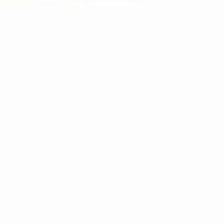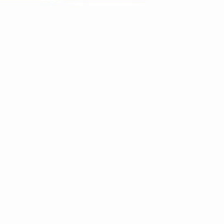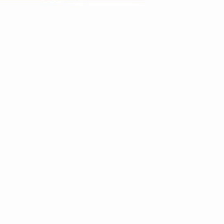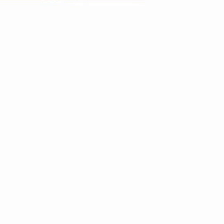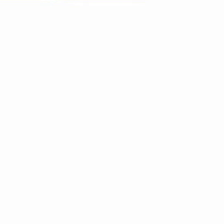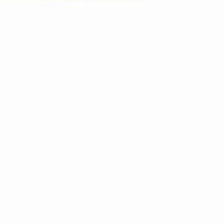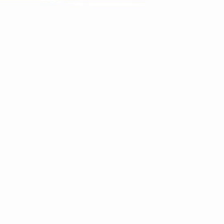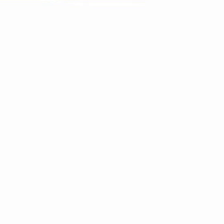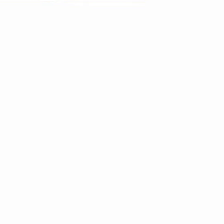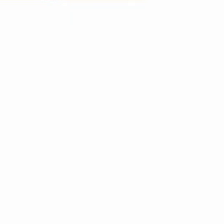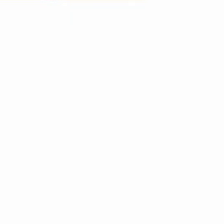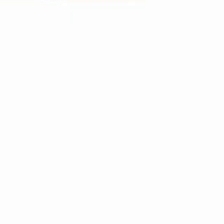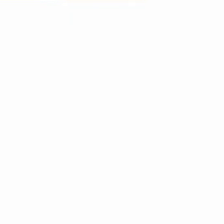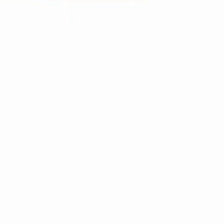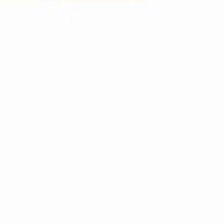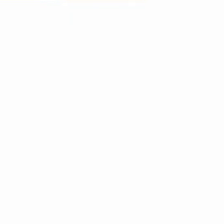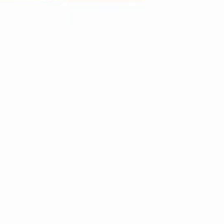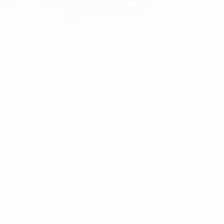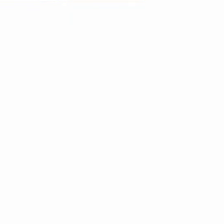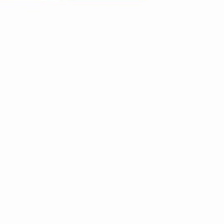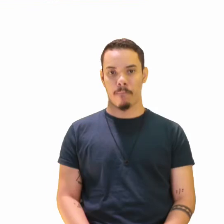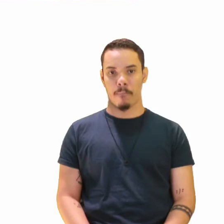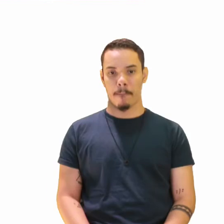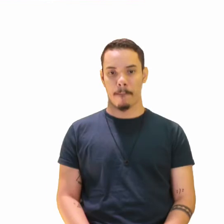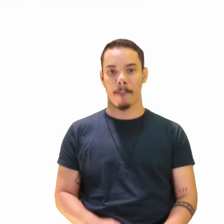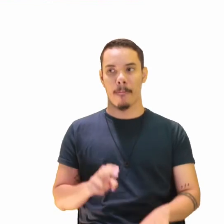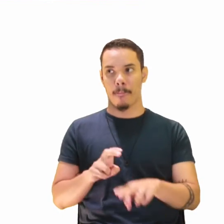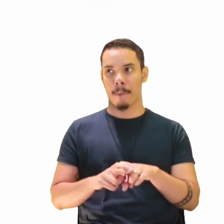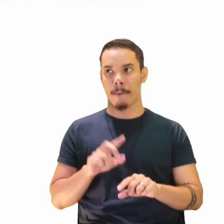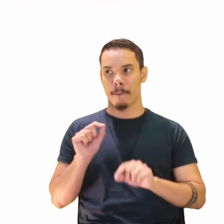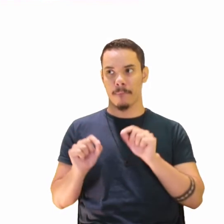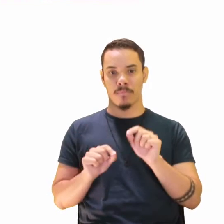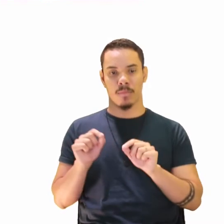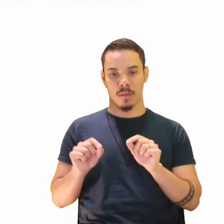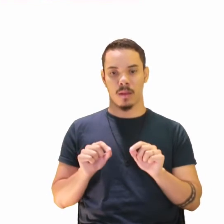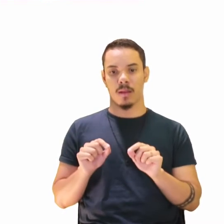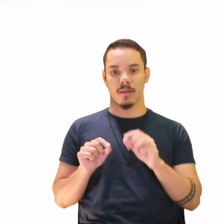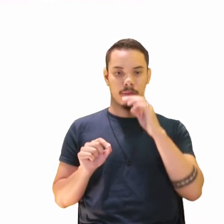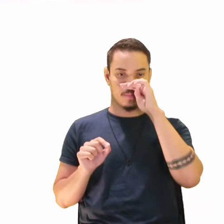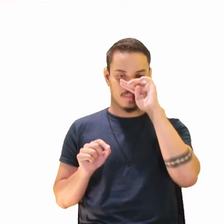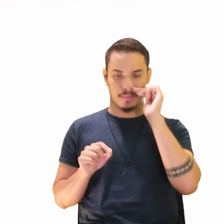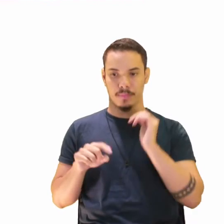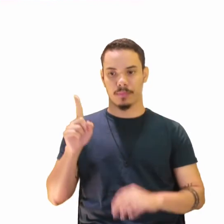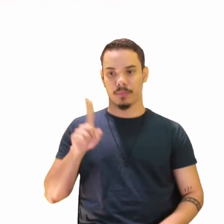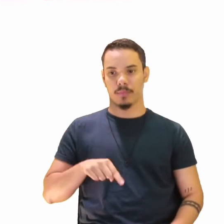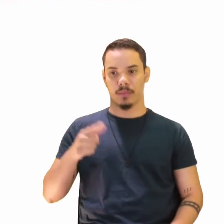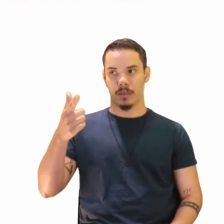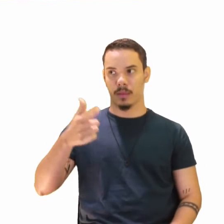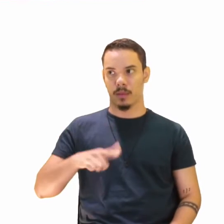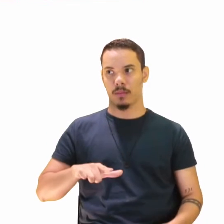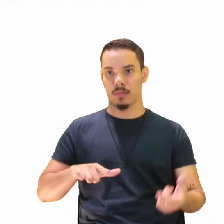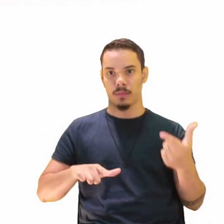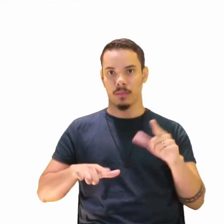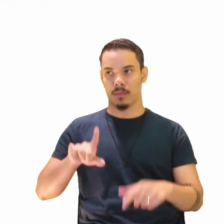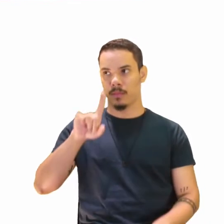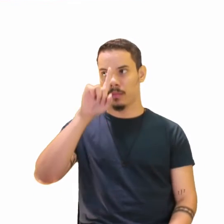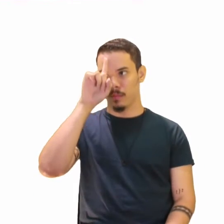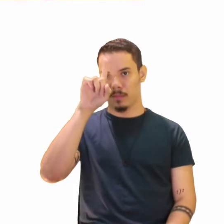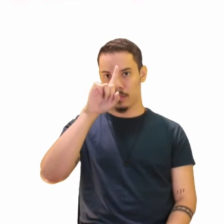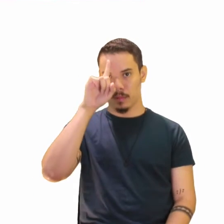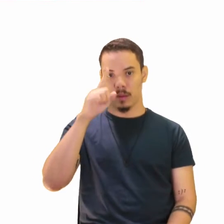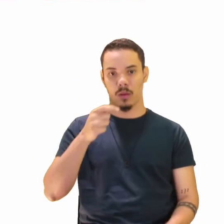que é um polissíndeto? Vamos lá para frisar aí, ó. É a repetição intencional de uma